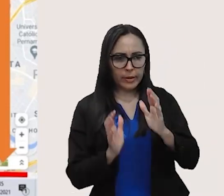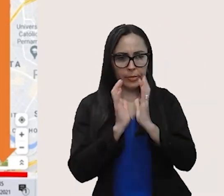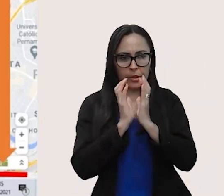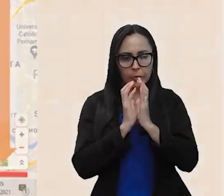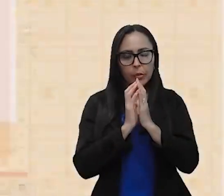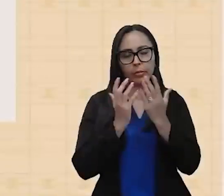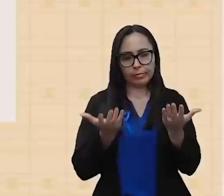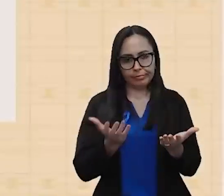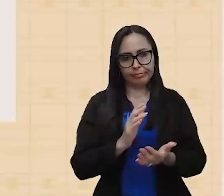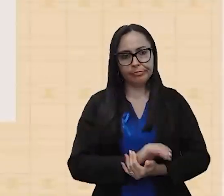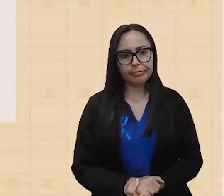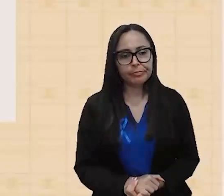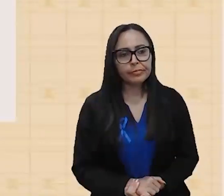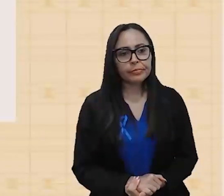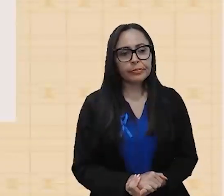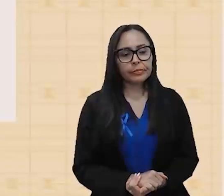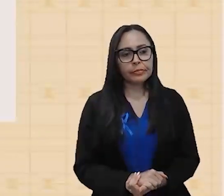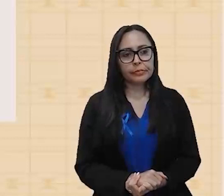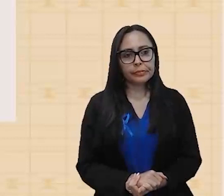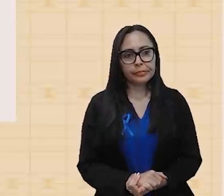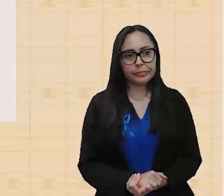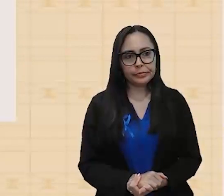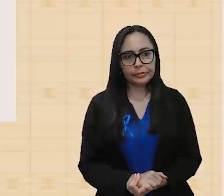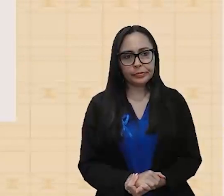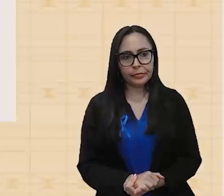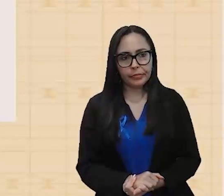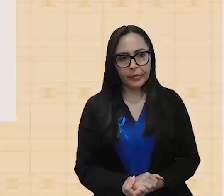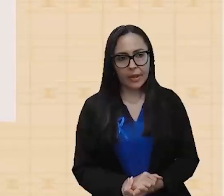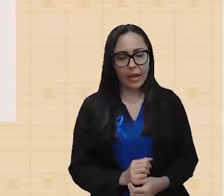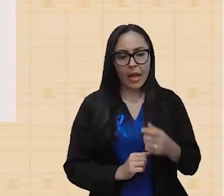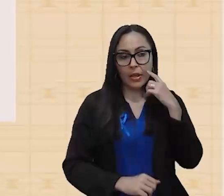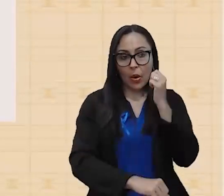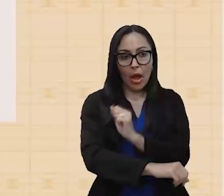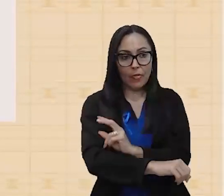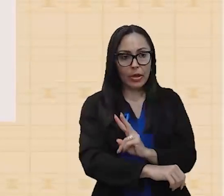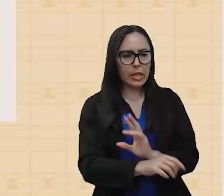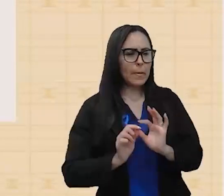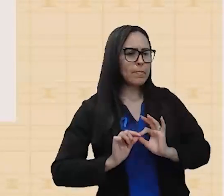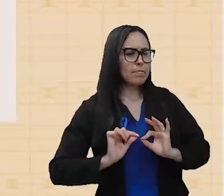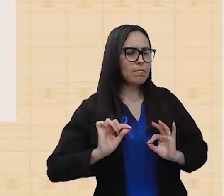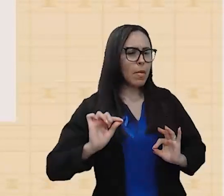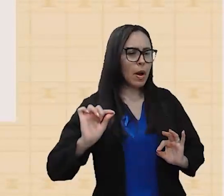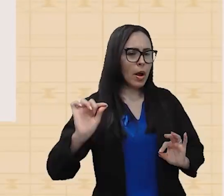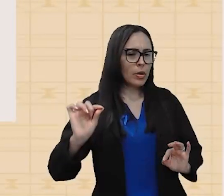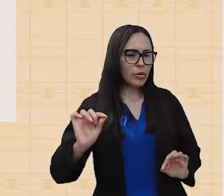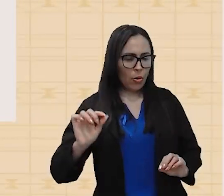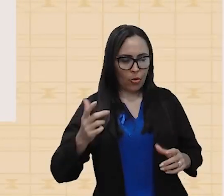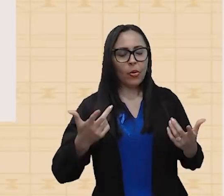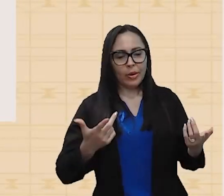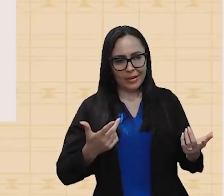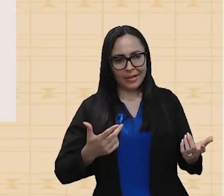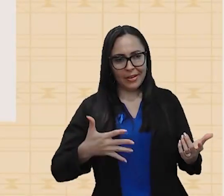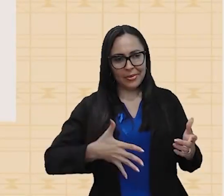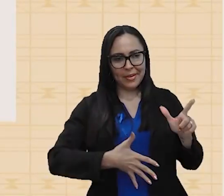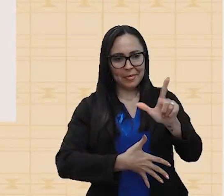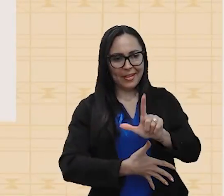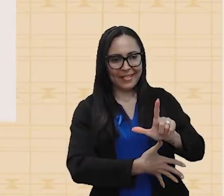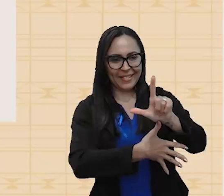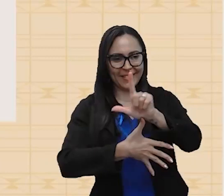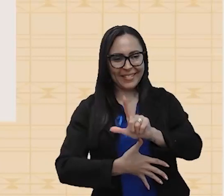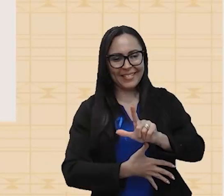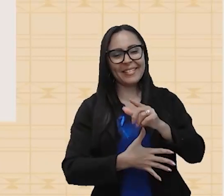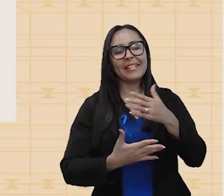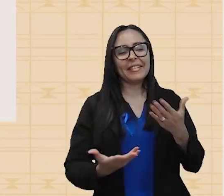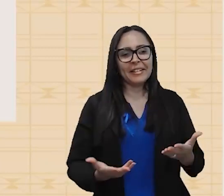Latina. Pernambuco gosta muito desses mitos, né? A maior avenida em linha reta da América Latina. Eu não sei